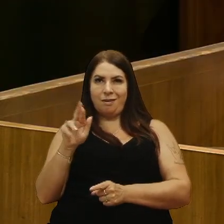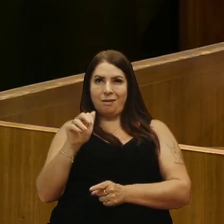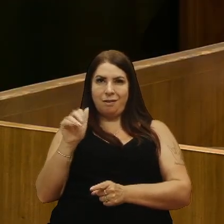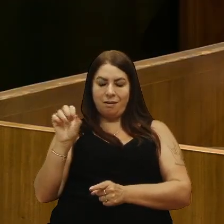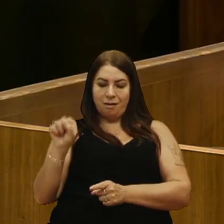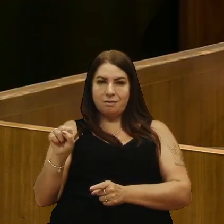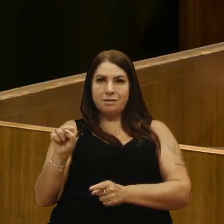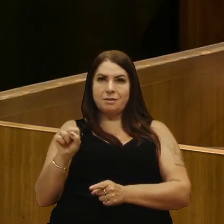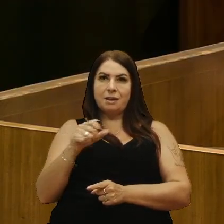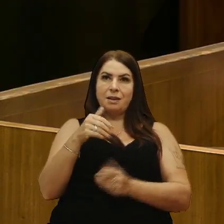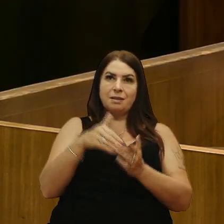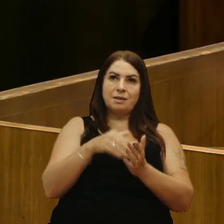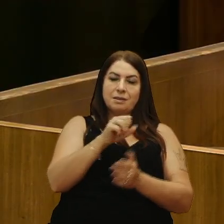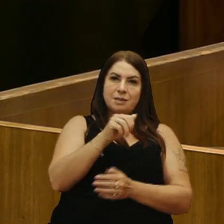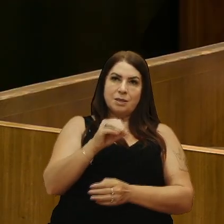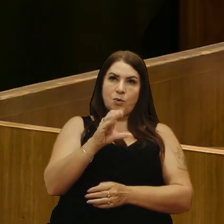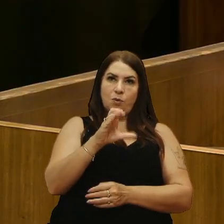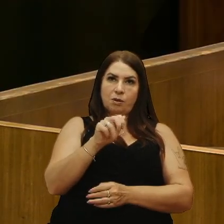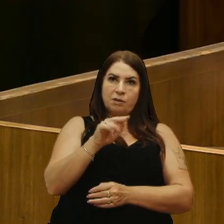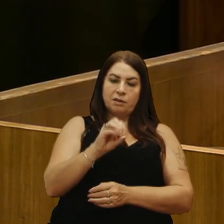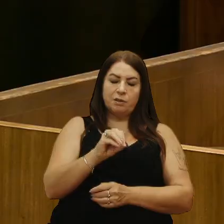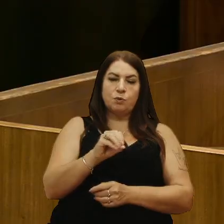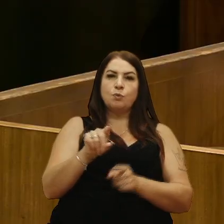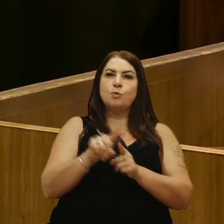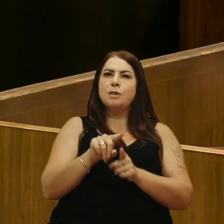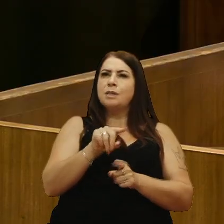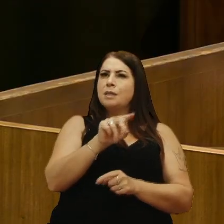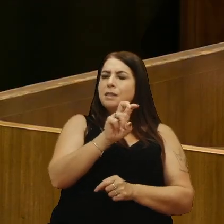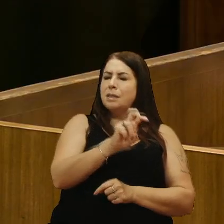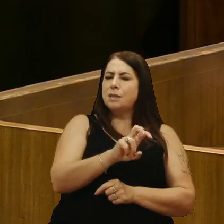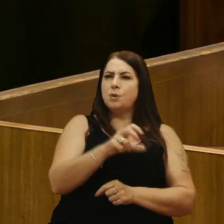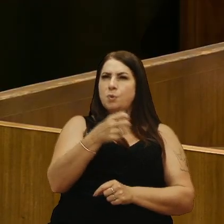dias, 5, 6 toneladas de lixo.